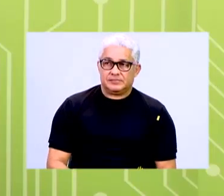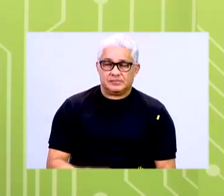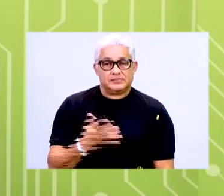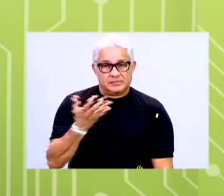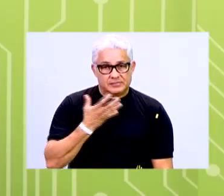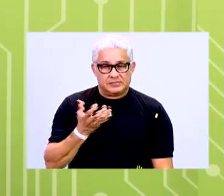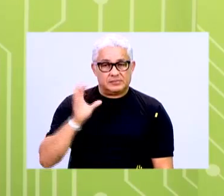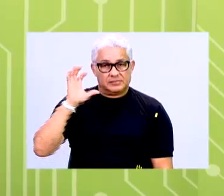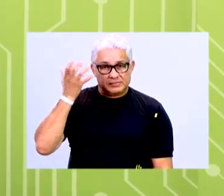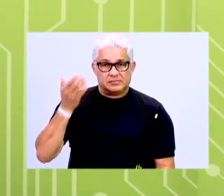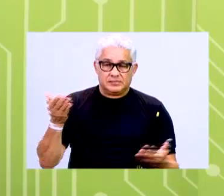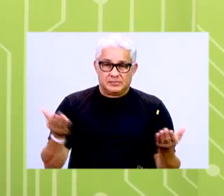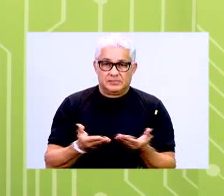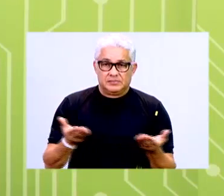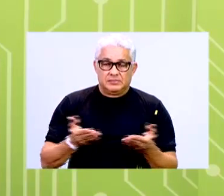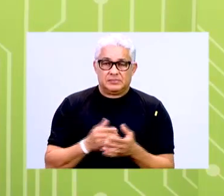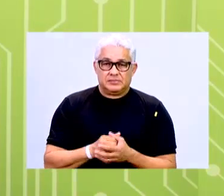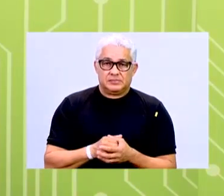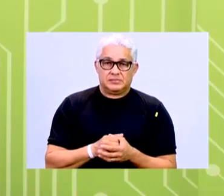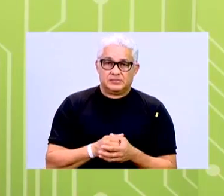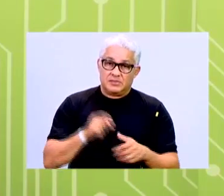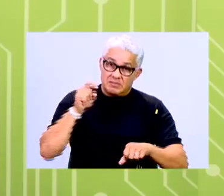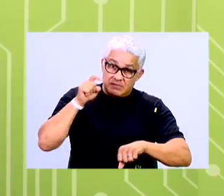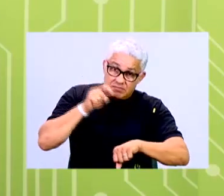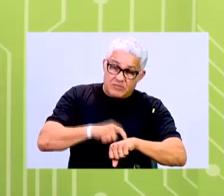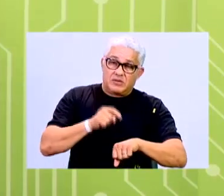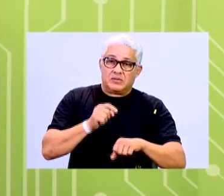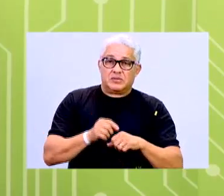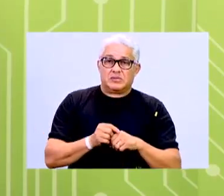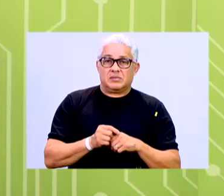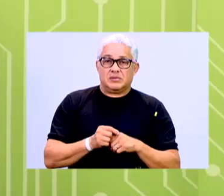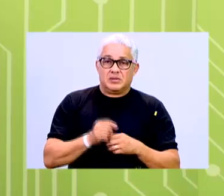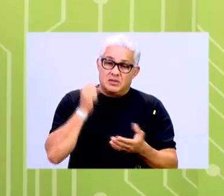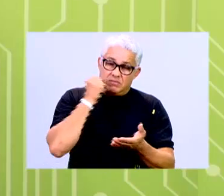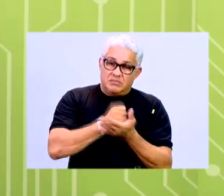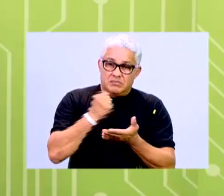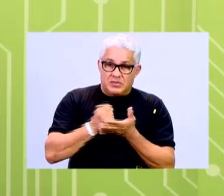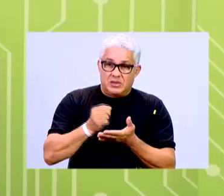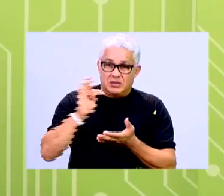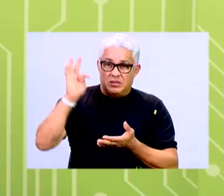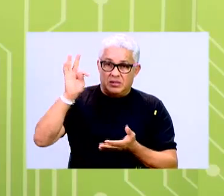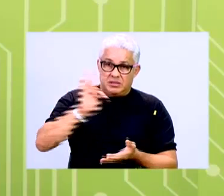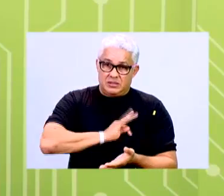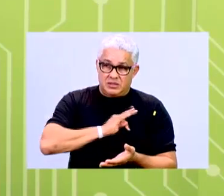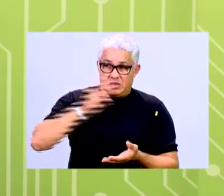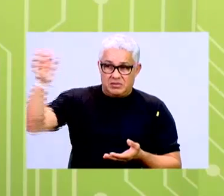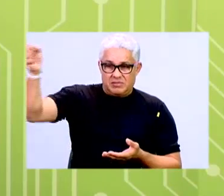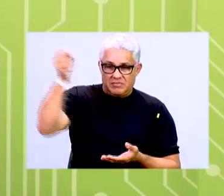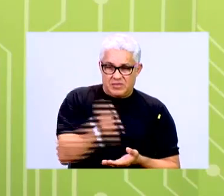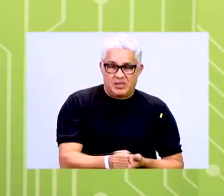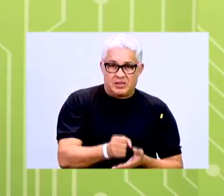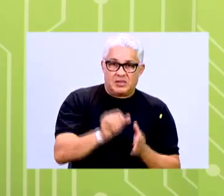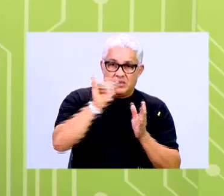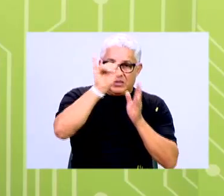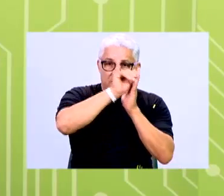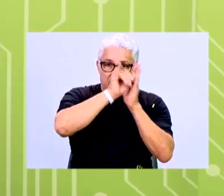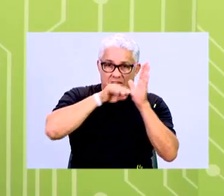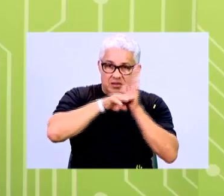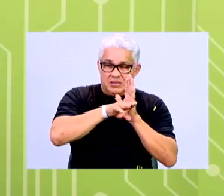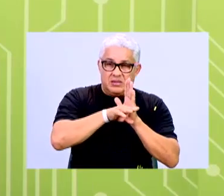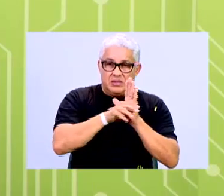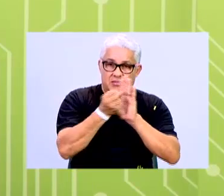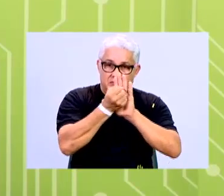querendo resolver agora, a partir deste momento, com a contratação de um técnico para a implementação de uma